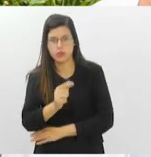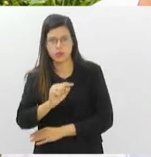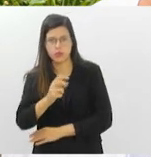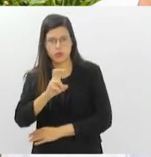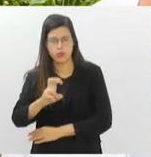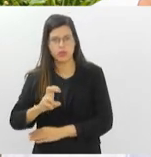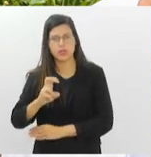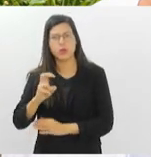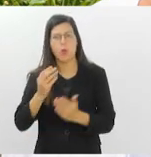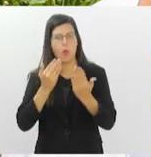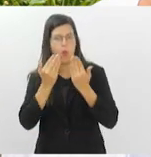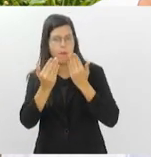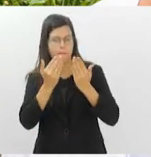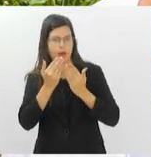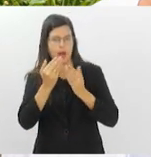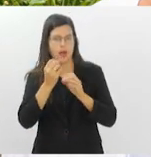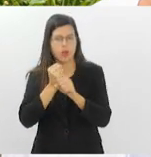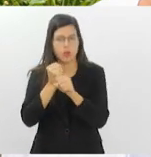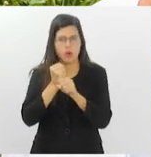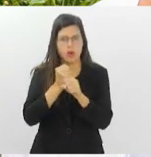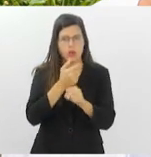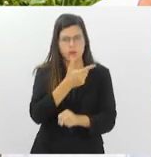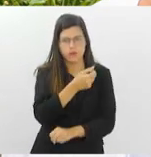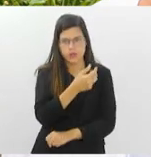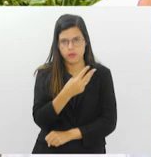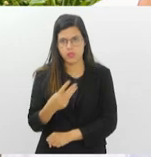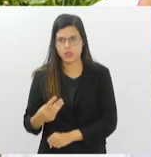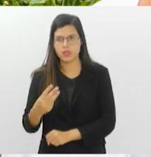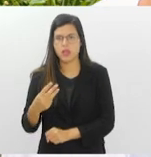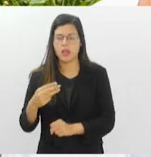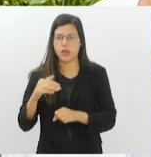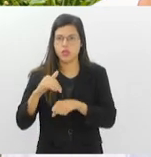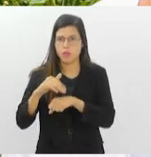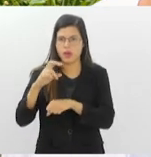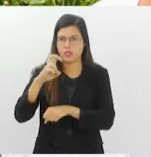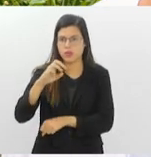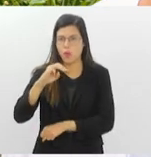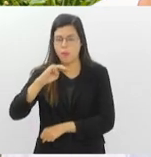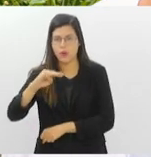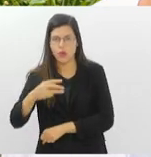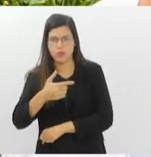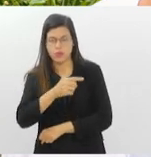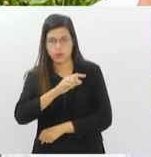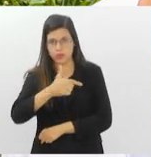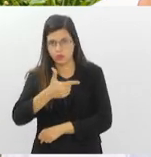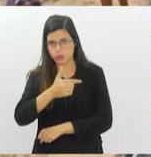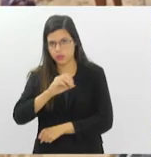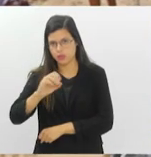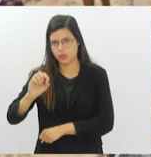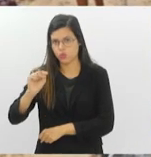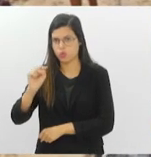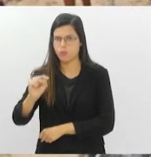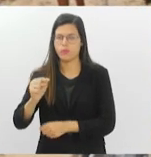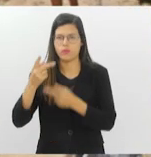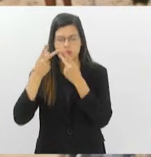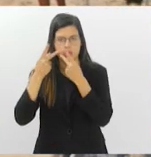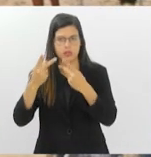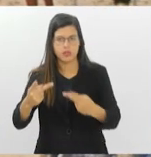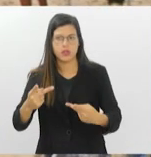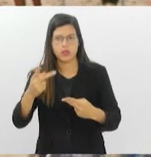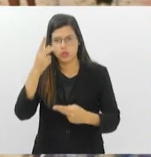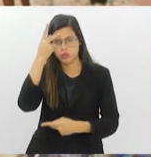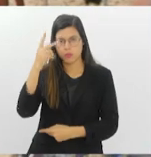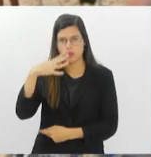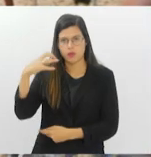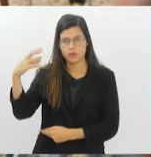comparado ao mesmo período de 2023 num total de mais de 5.200 mil visitantes entre os estrangeiros Os